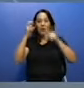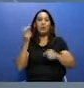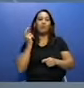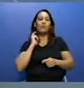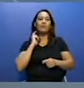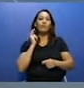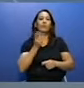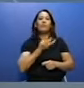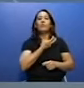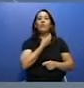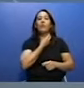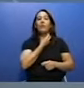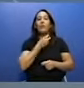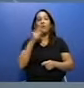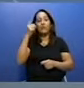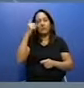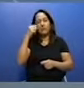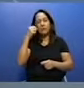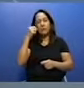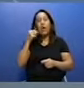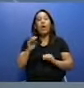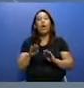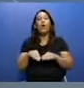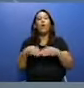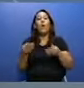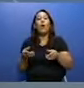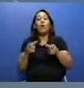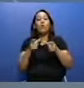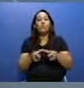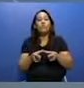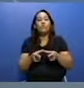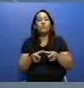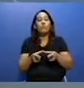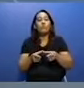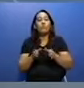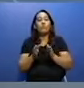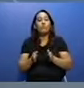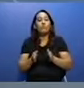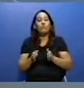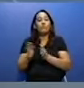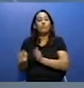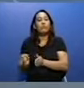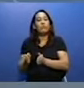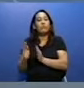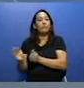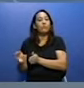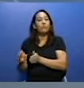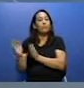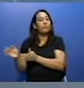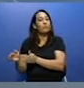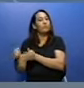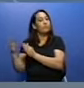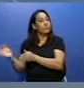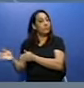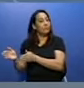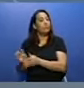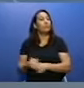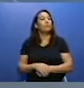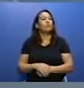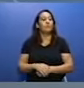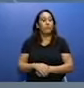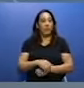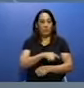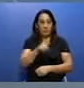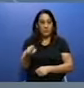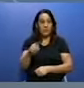vampirinho, piscadinha. Qual foi o momento que essa sequência começou a se repetir?